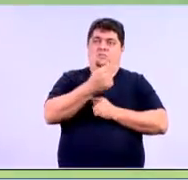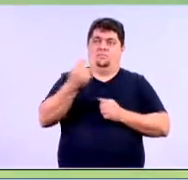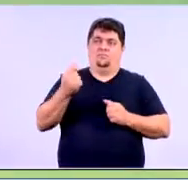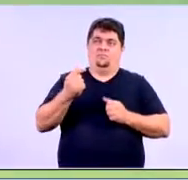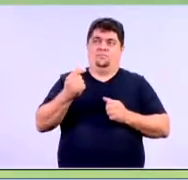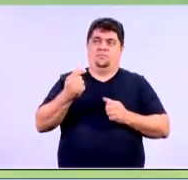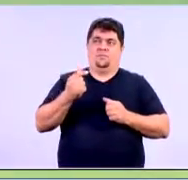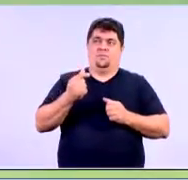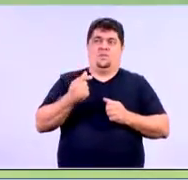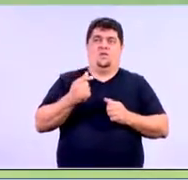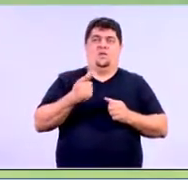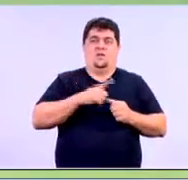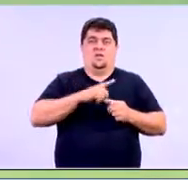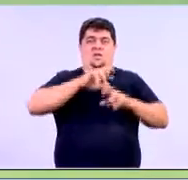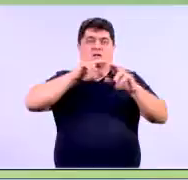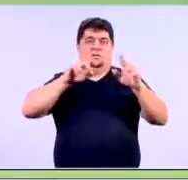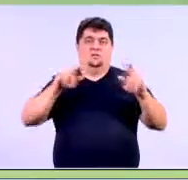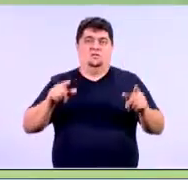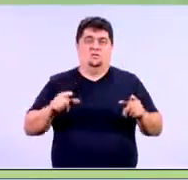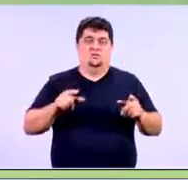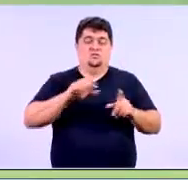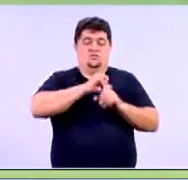empréstimos compulsórios e contribuições